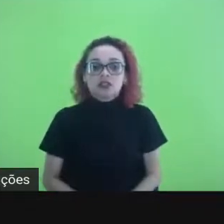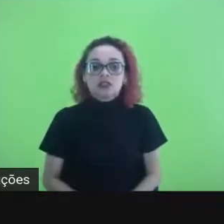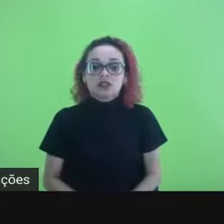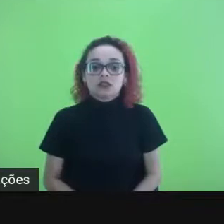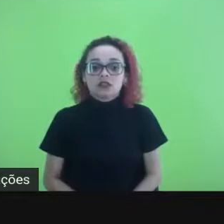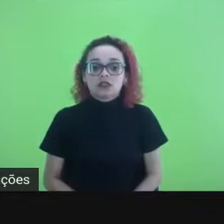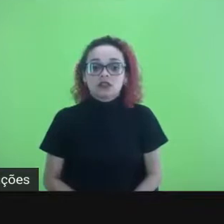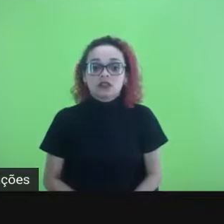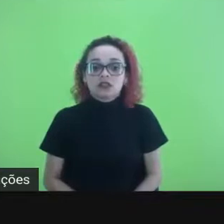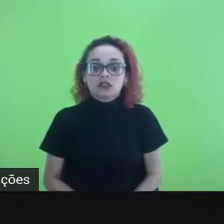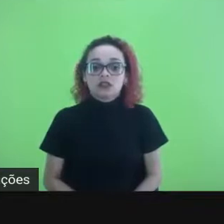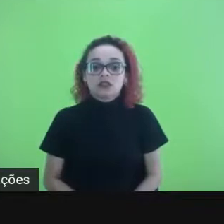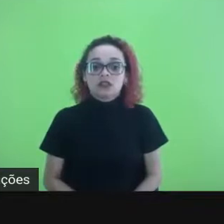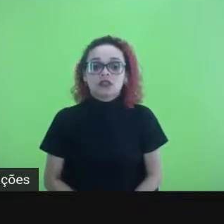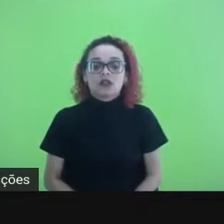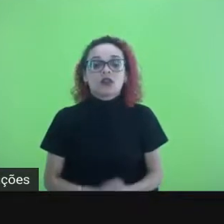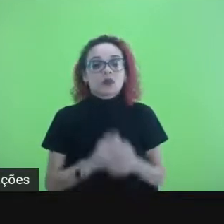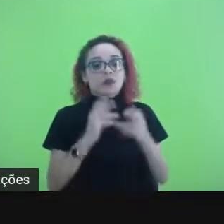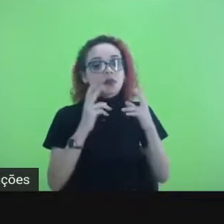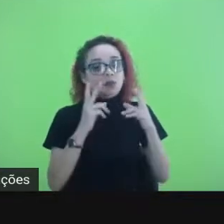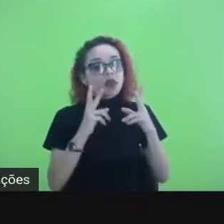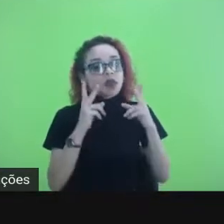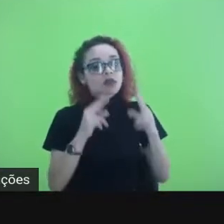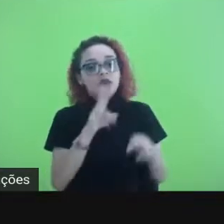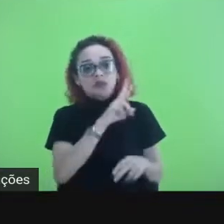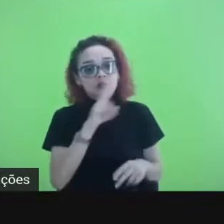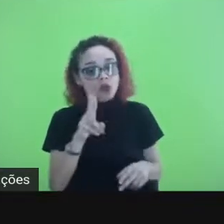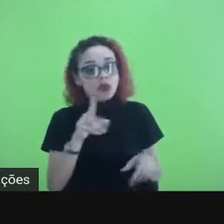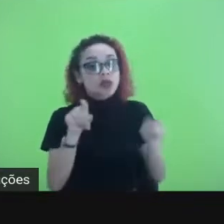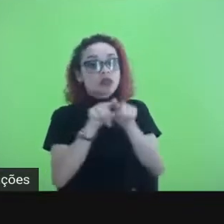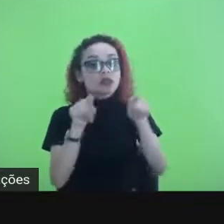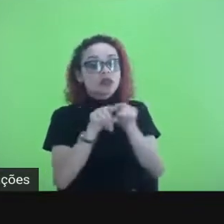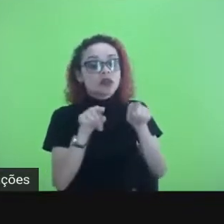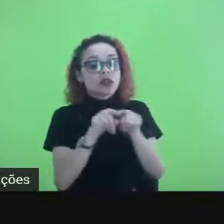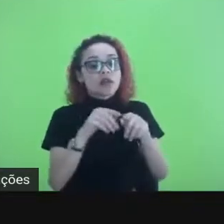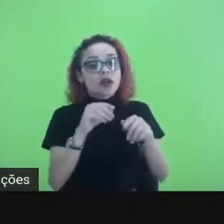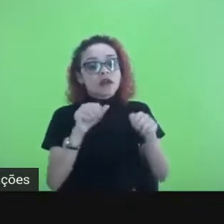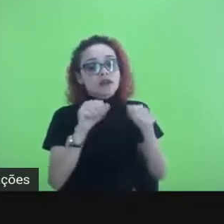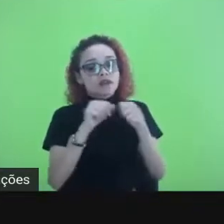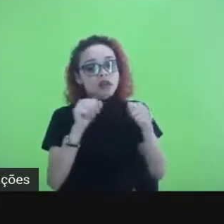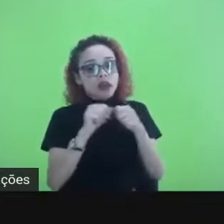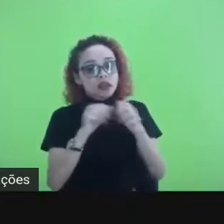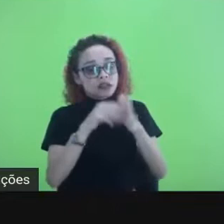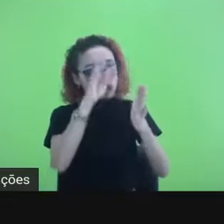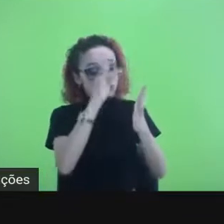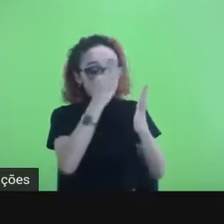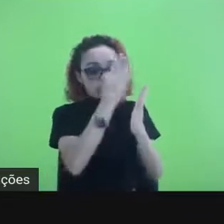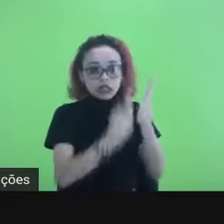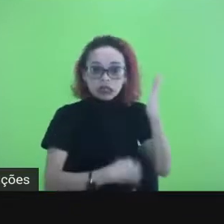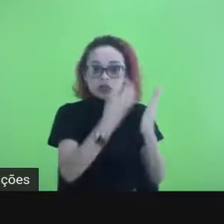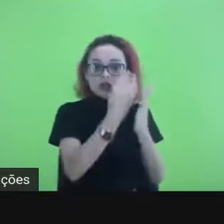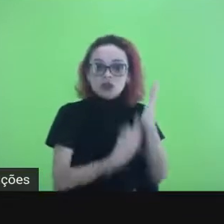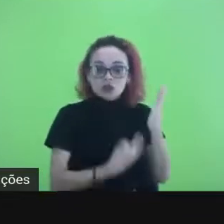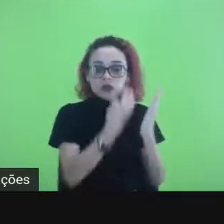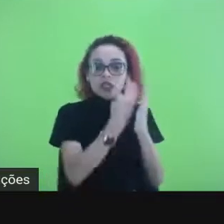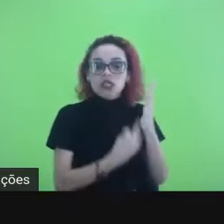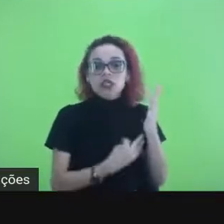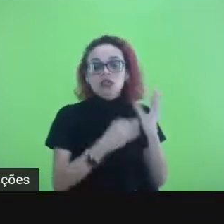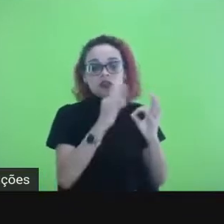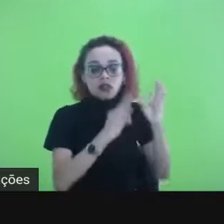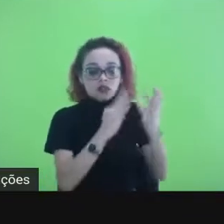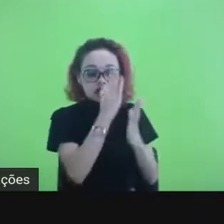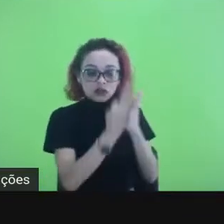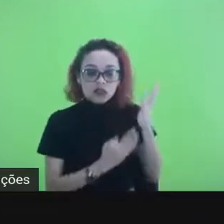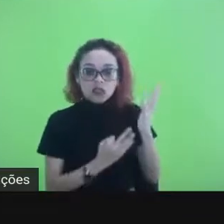Desembranquecendo a Cidade, e também fazer uma construção, né, de texto mesmo, escrita, que fica no Medium, que também é com